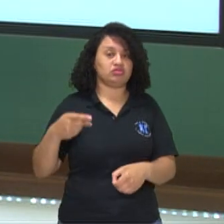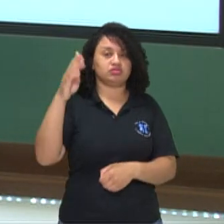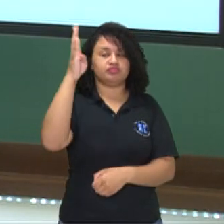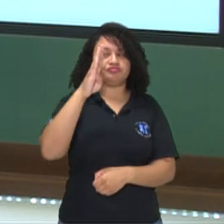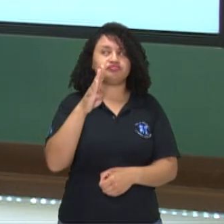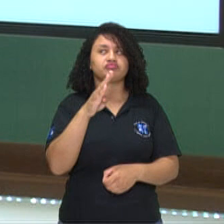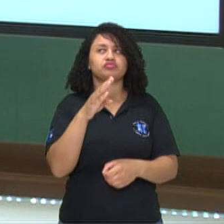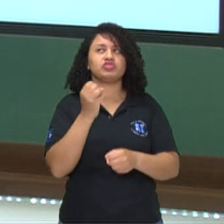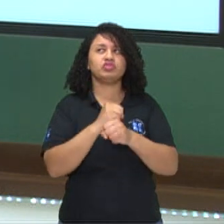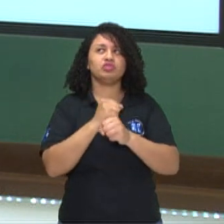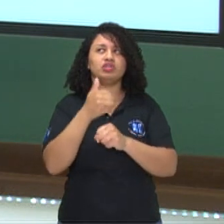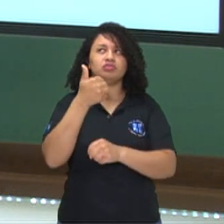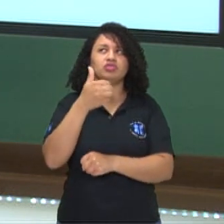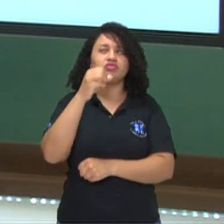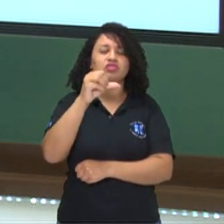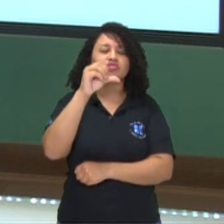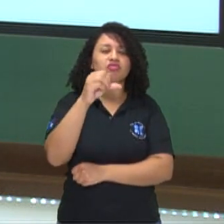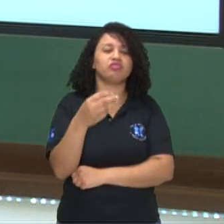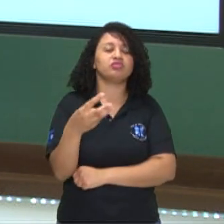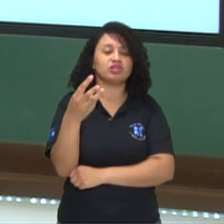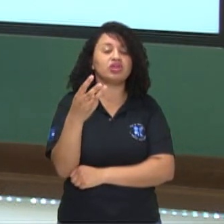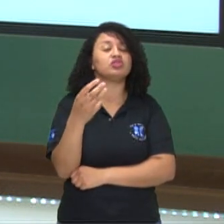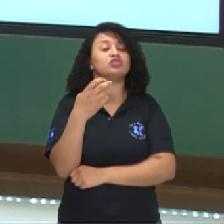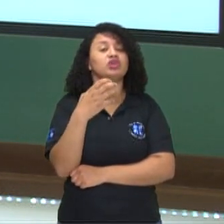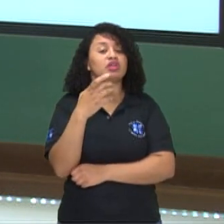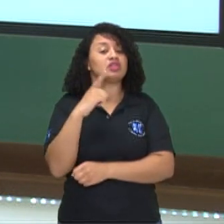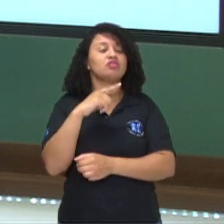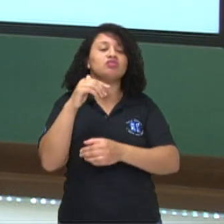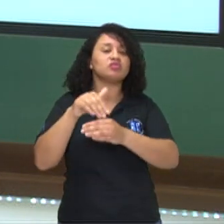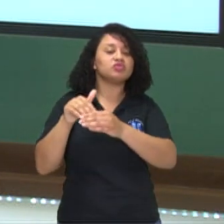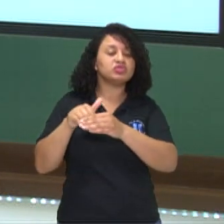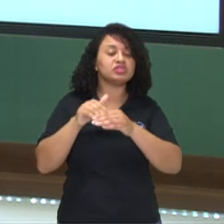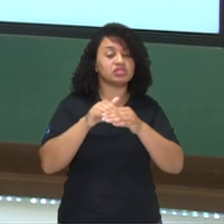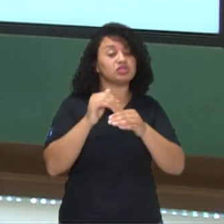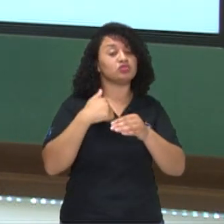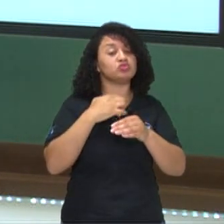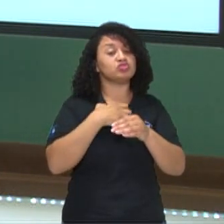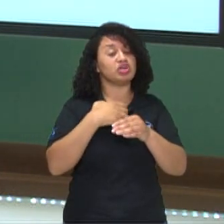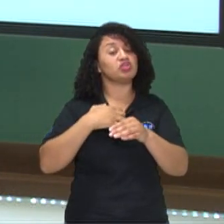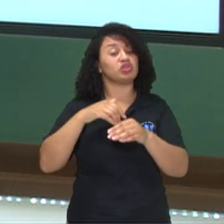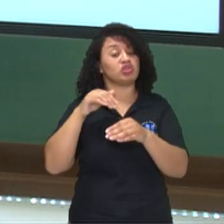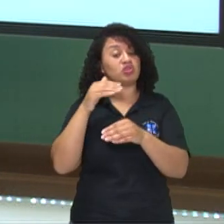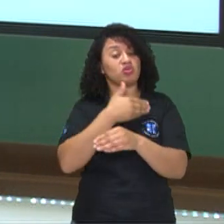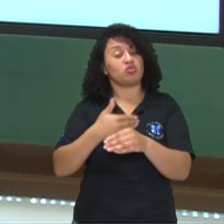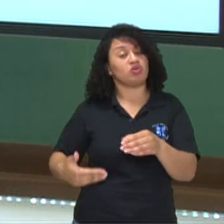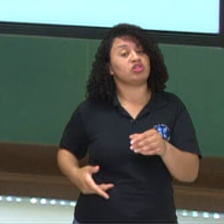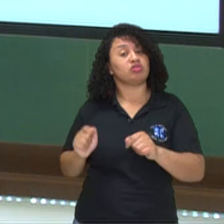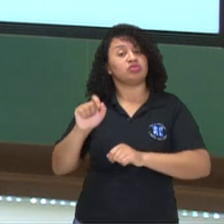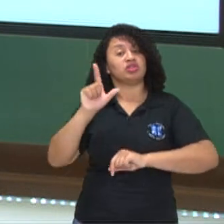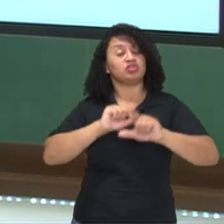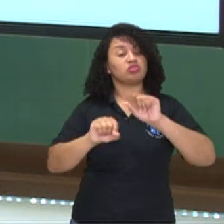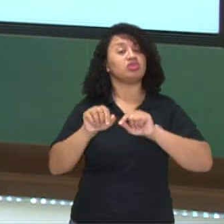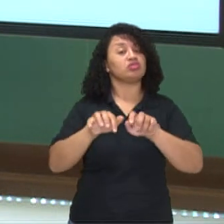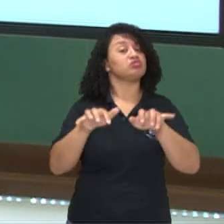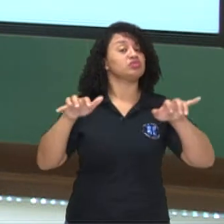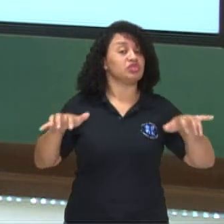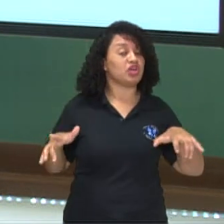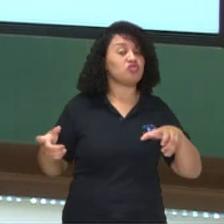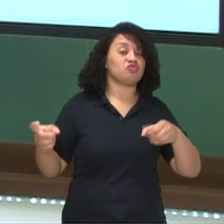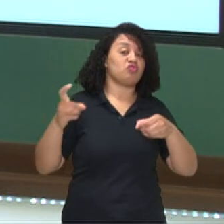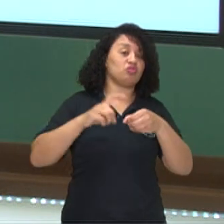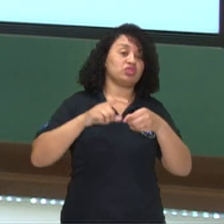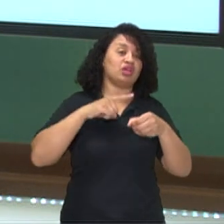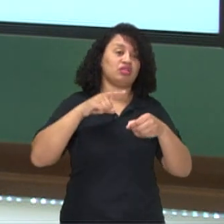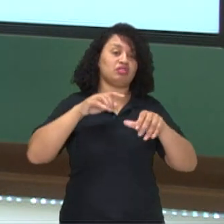em 1993 e uma das formas de governo em que os brasileiros poderiam optar era a monarquia, era o retorno